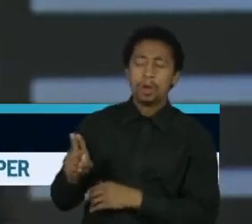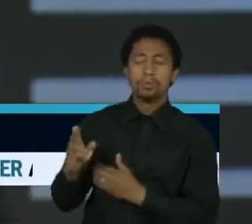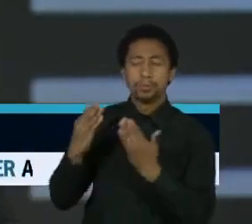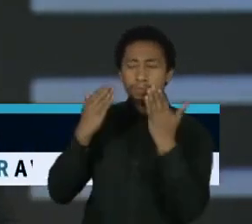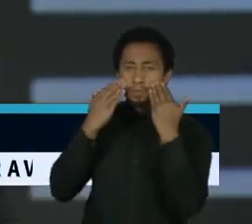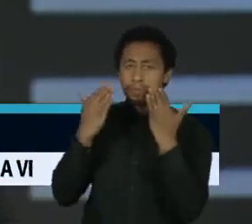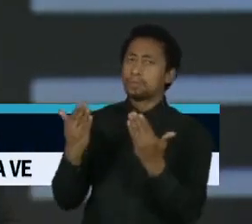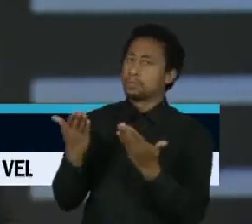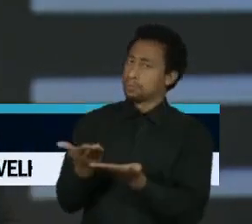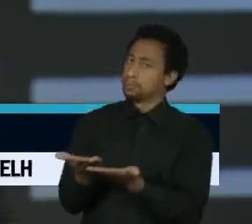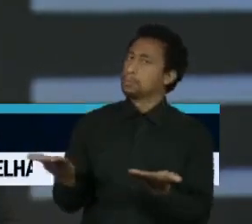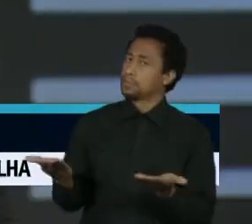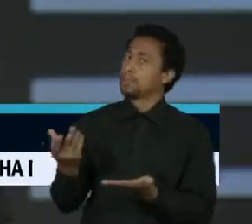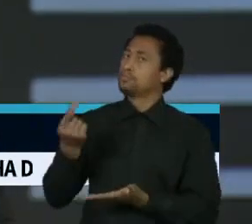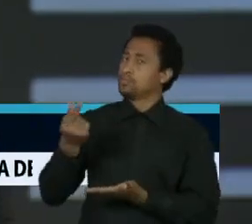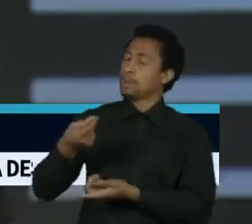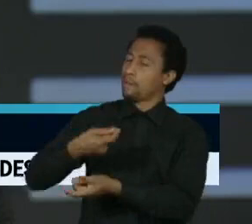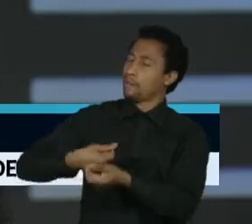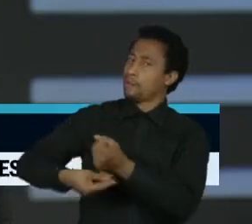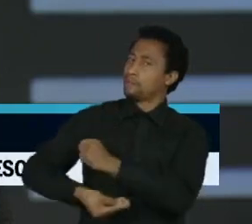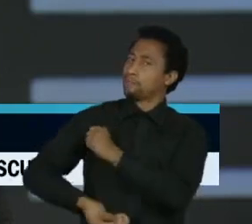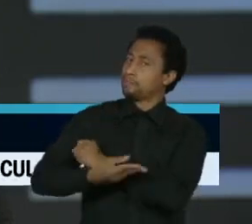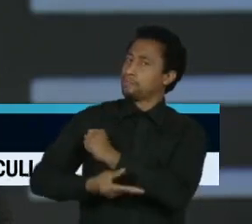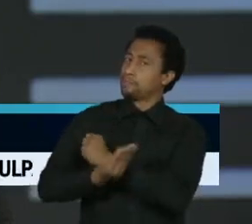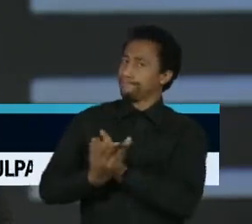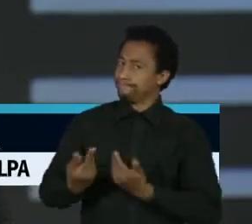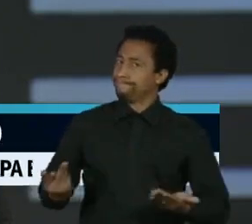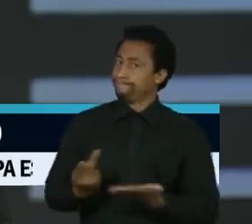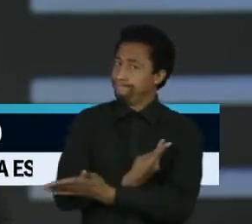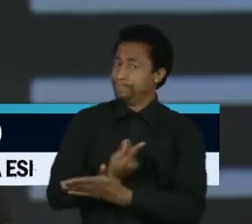isso é um mau uso de dinheiro público.